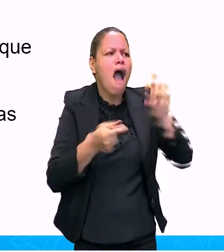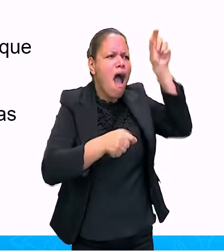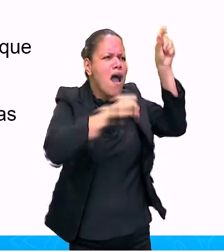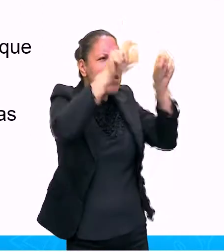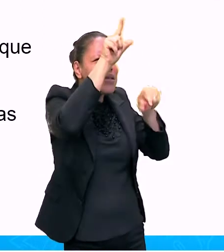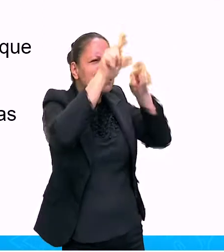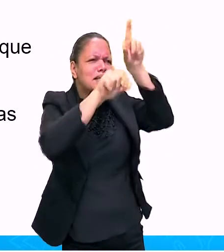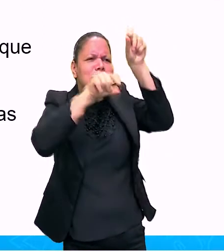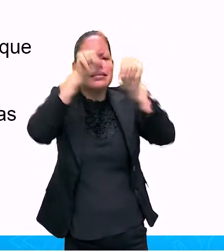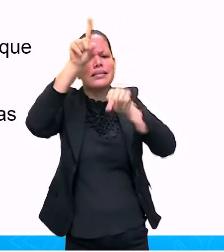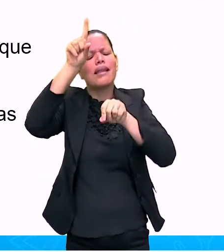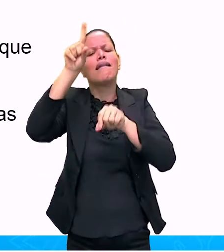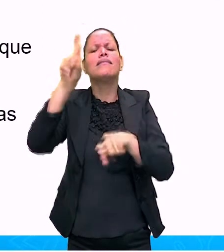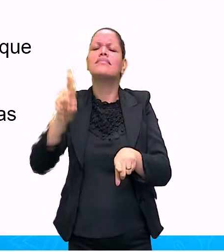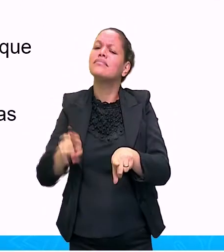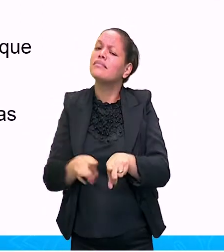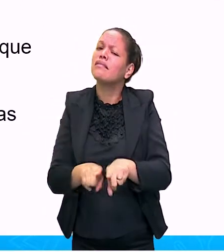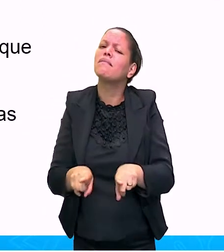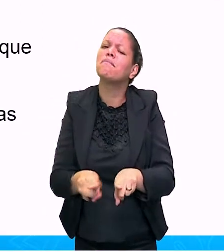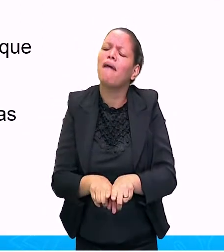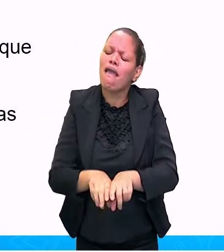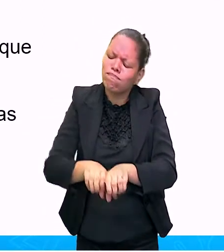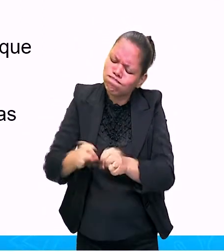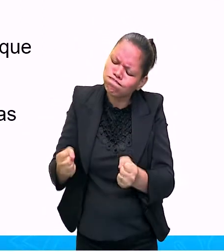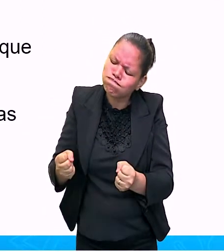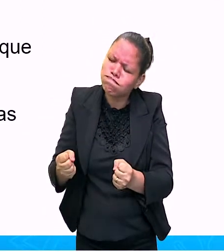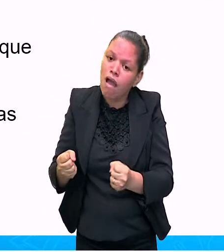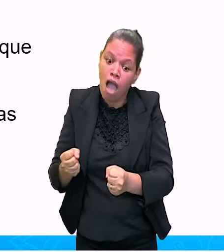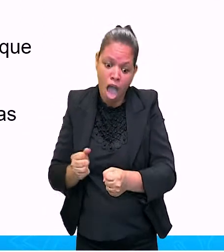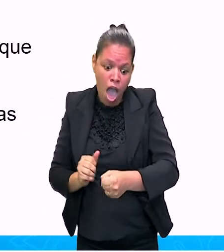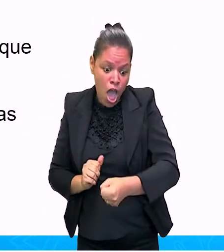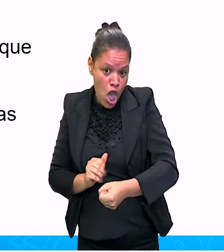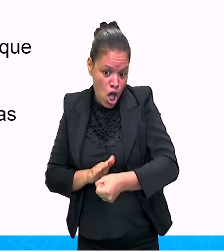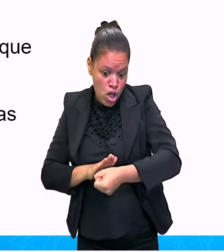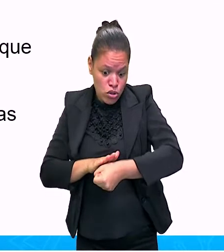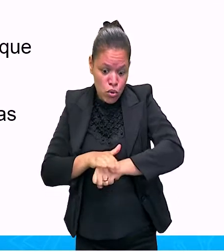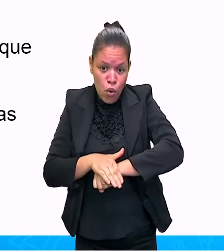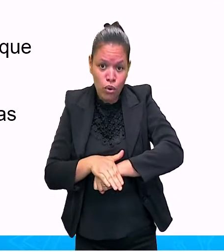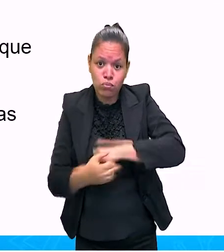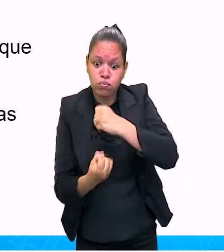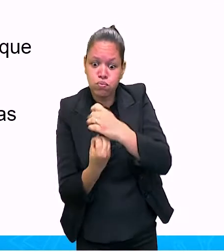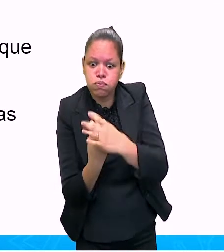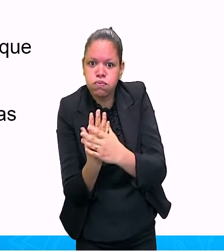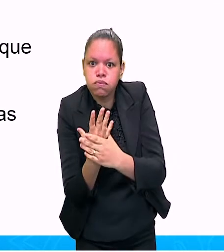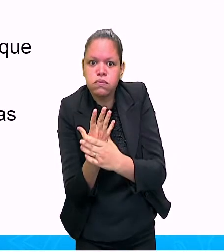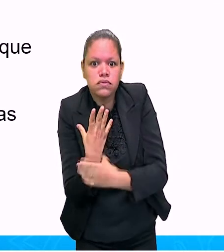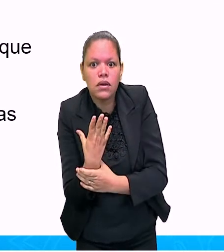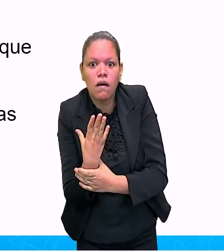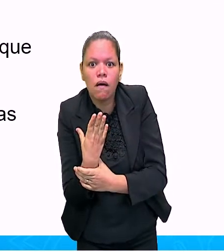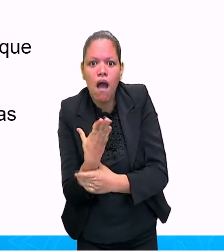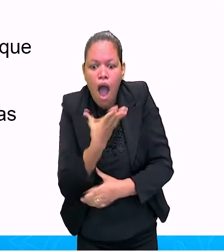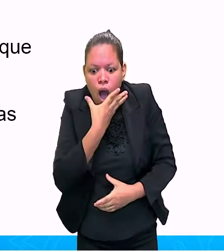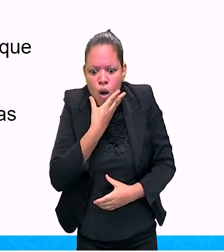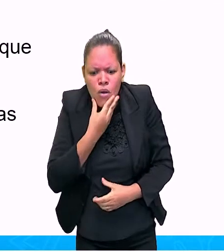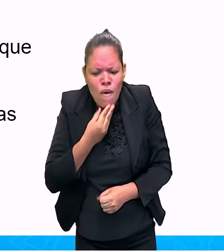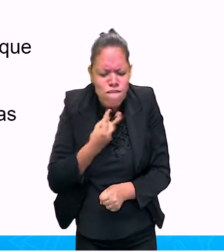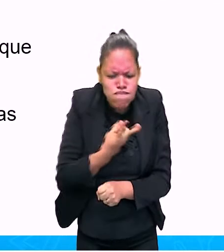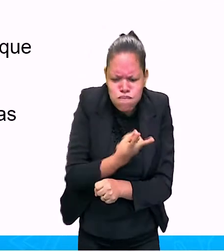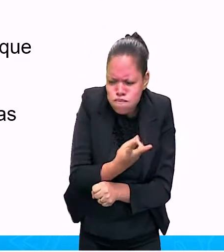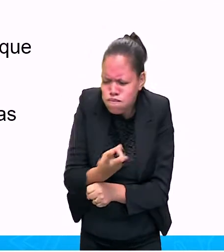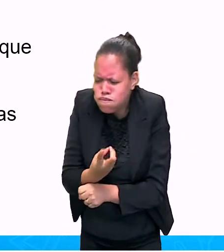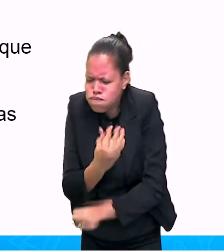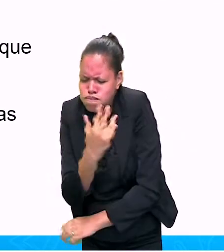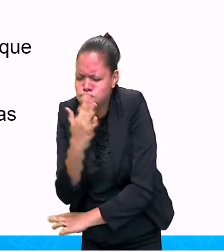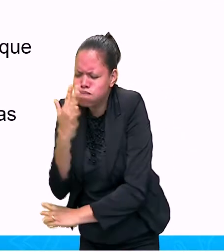a noite surgiu, engolindo tudo. Os homens que caçavam na mata ficaram perdidos